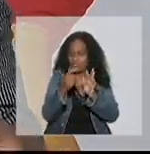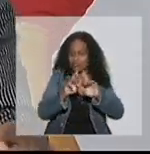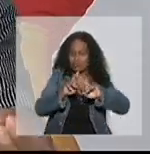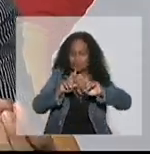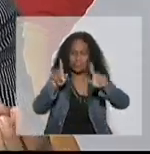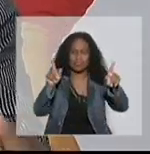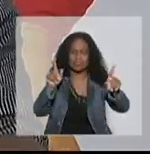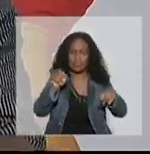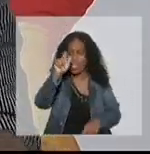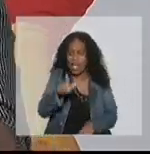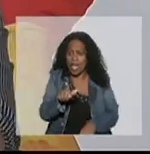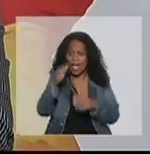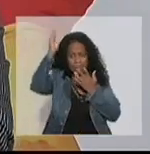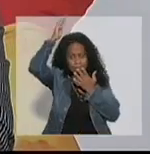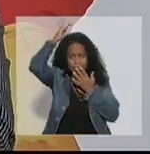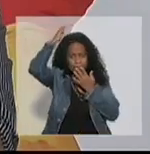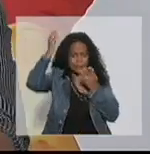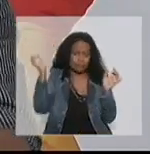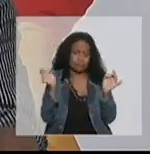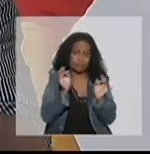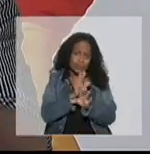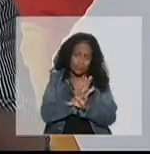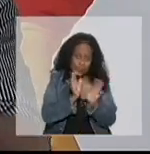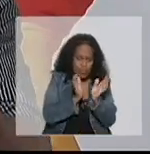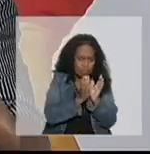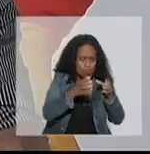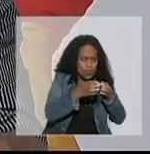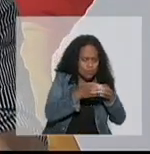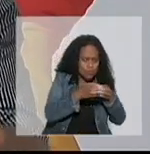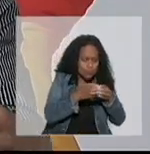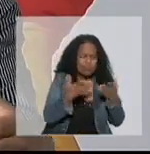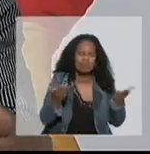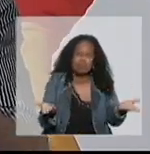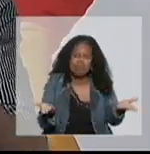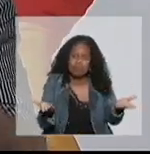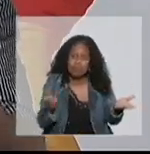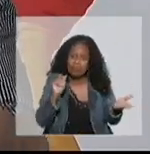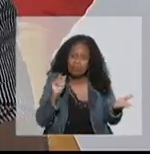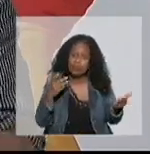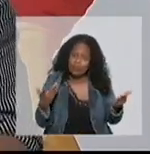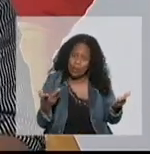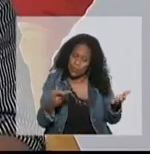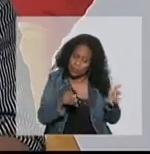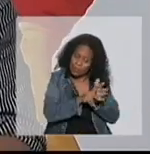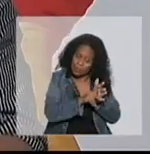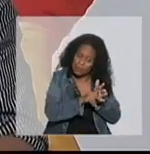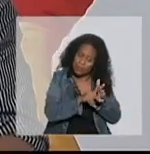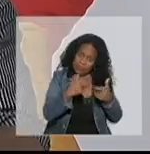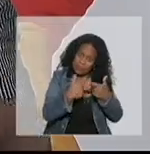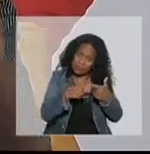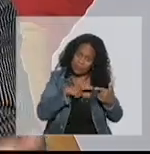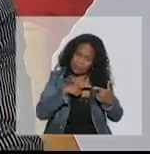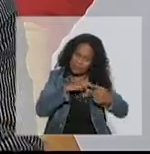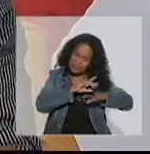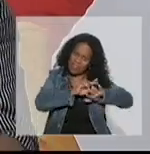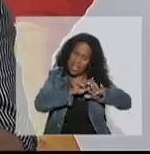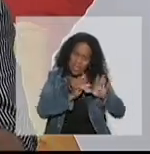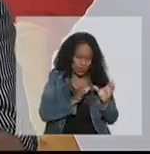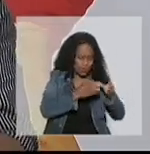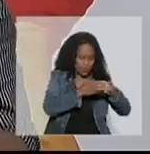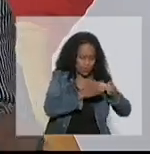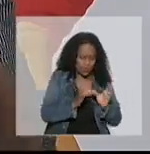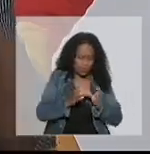uma diversidade na palavra índio. Mas que grupo indígena, qual tribo indígena ele faz parte? Ele é do Camaiurá,